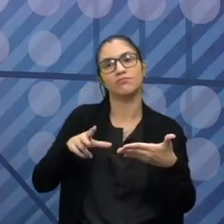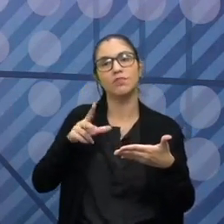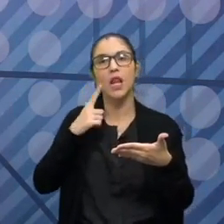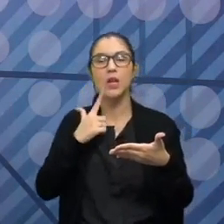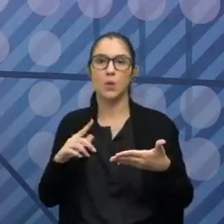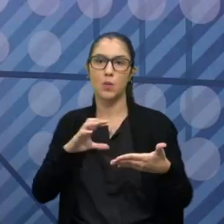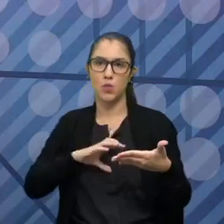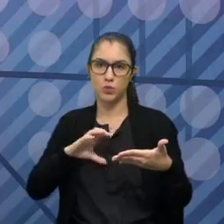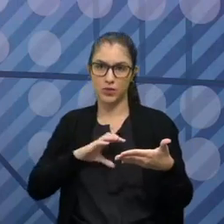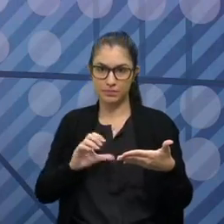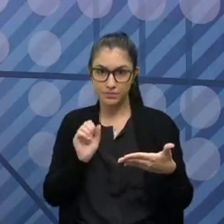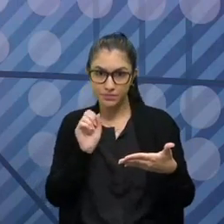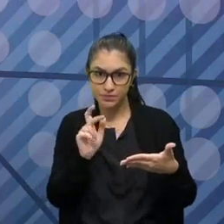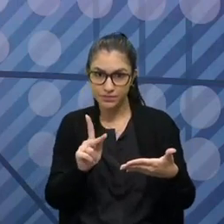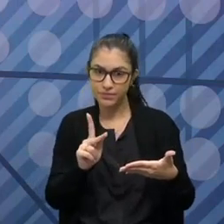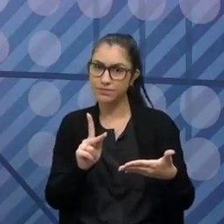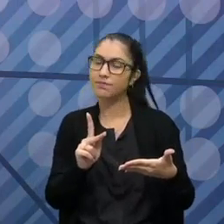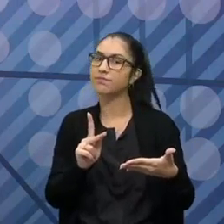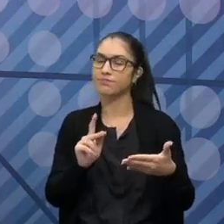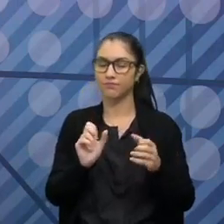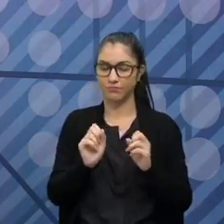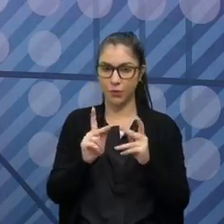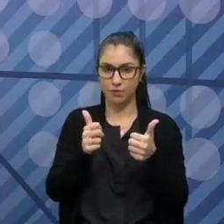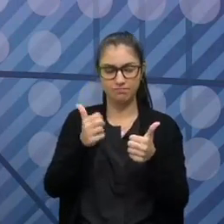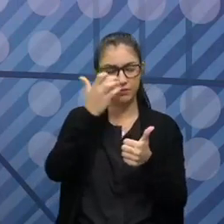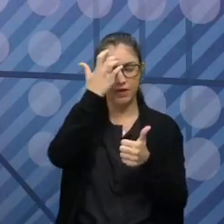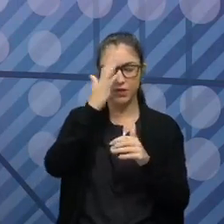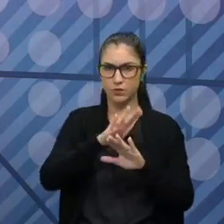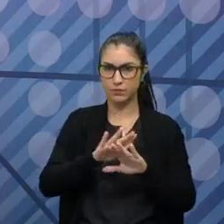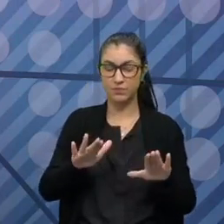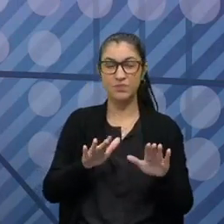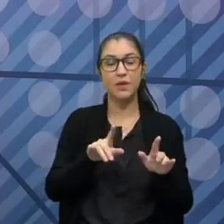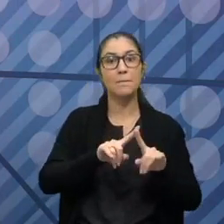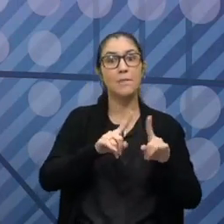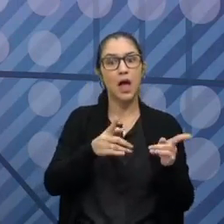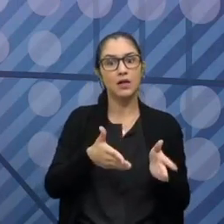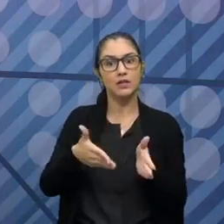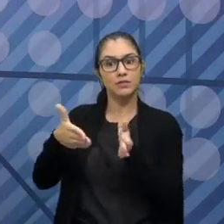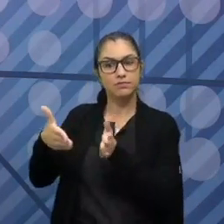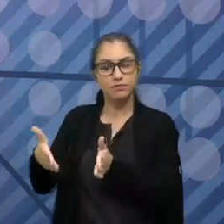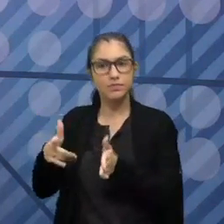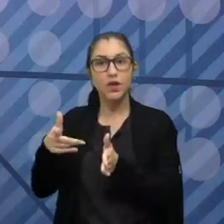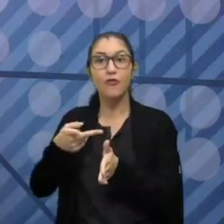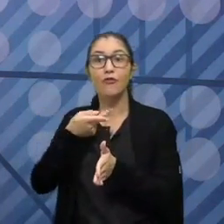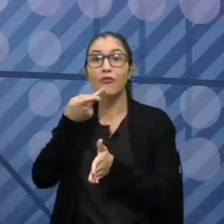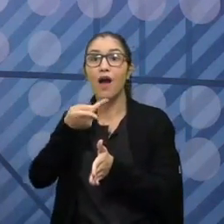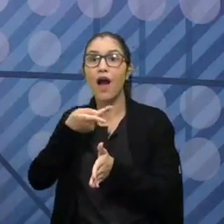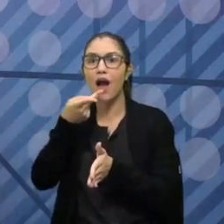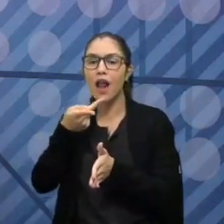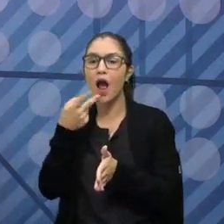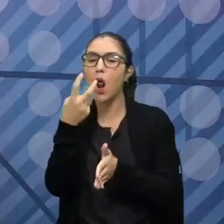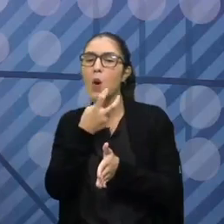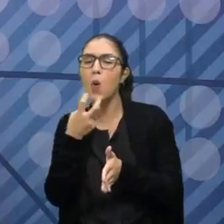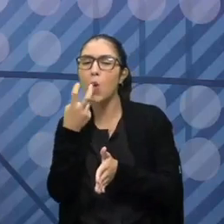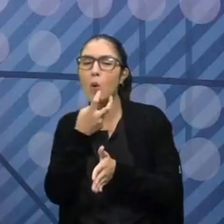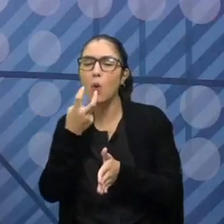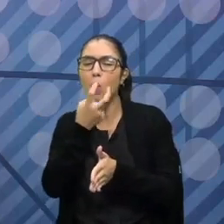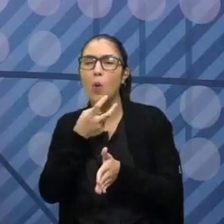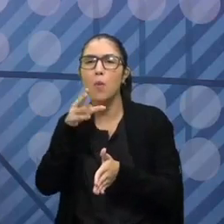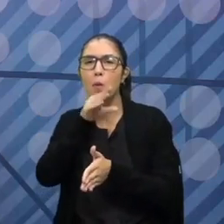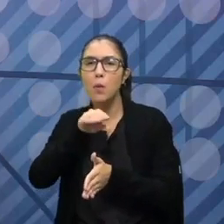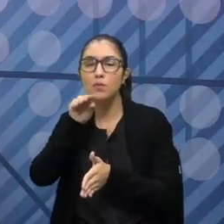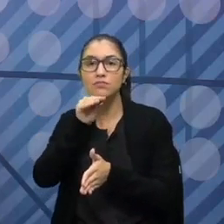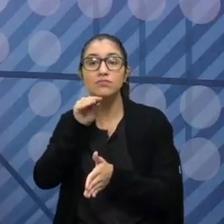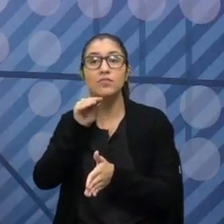que é o português, ok? Isso fácil. Por outro lado, o falar, o oralismo,